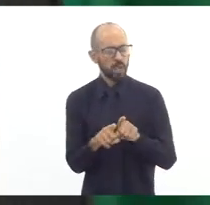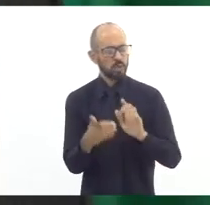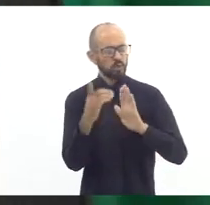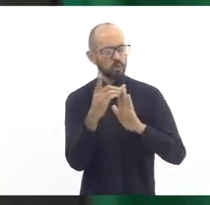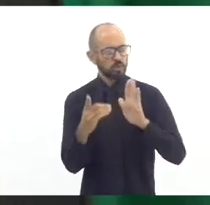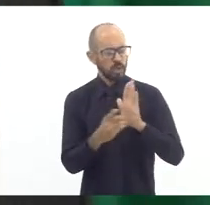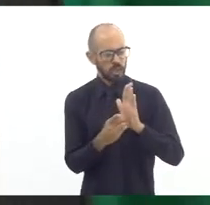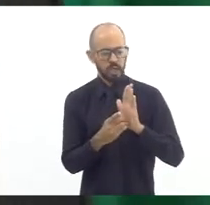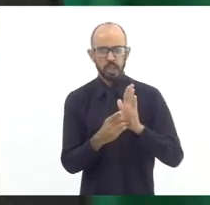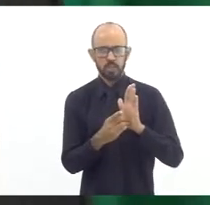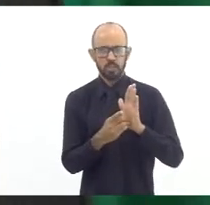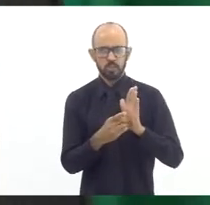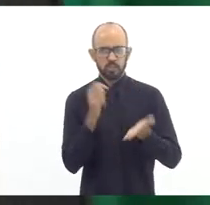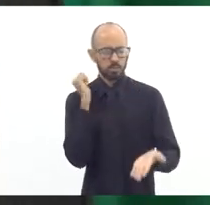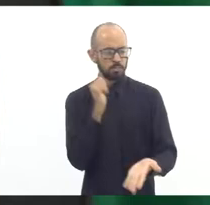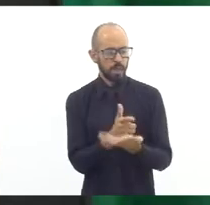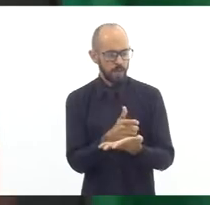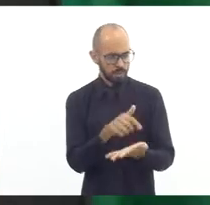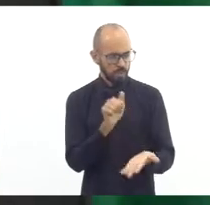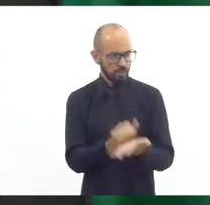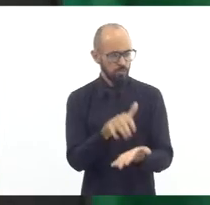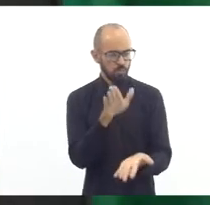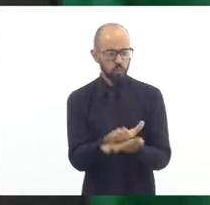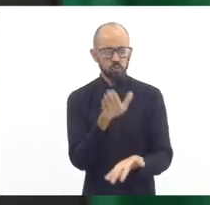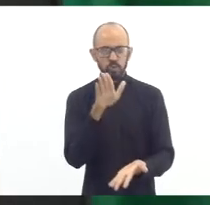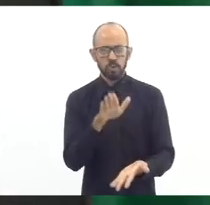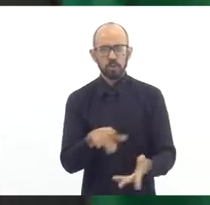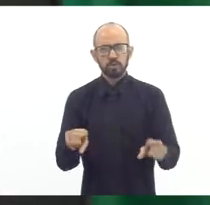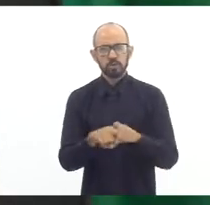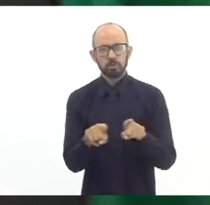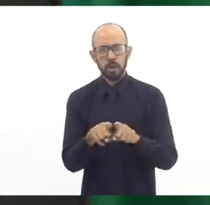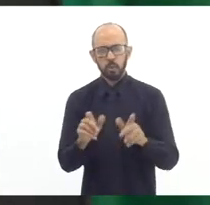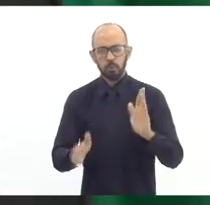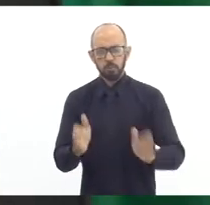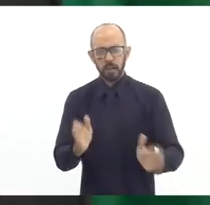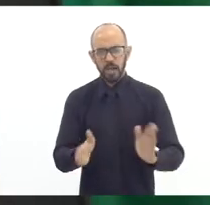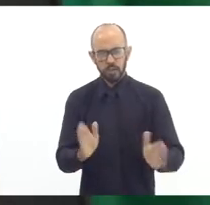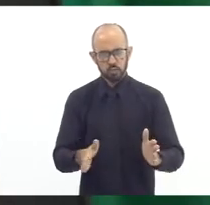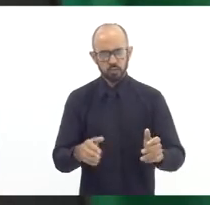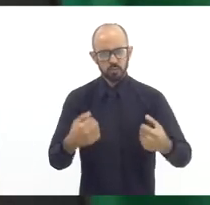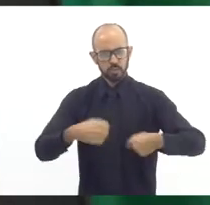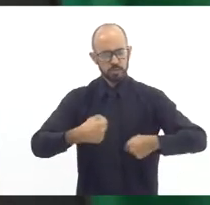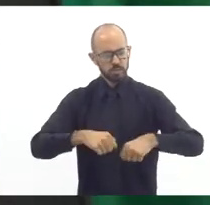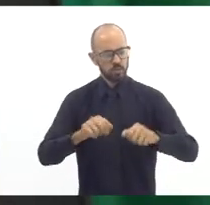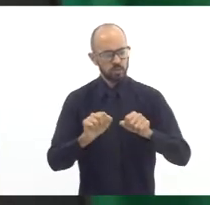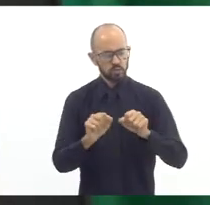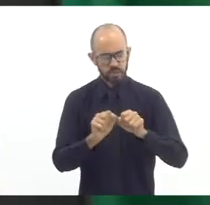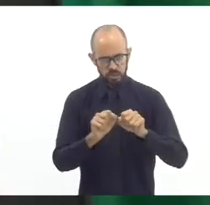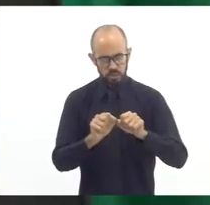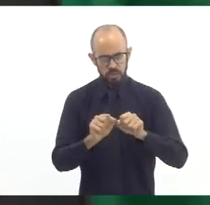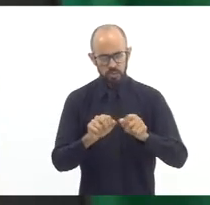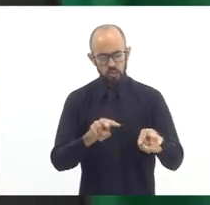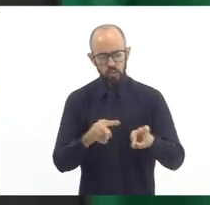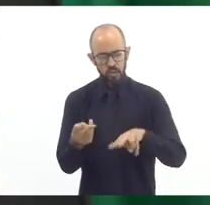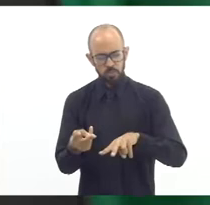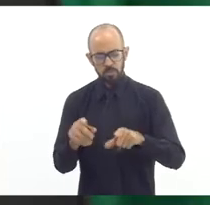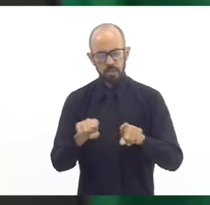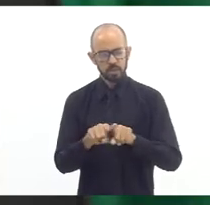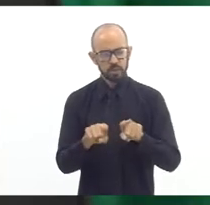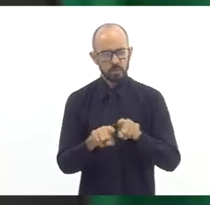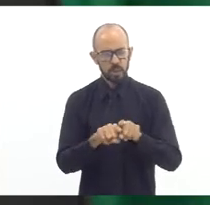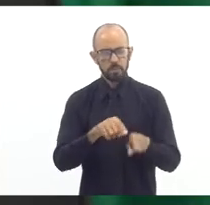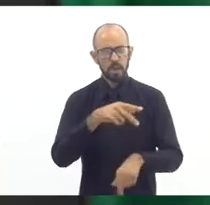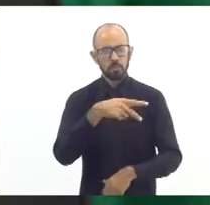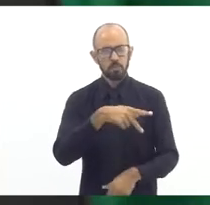da determinação do pagamento da multa, né? O prazo que deveria ter, o encaminhamento para a